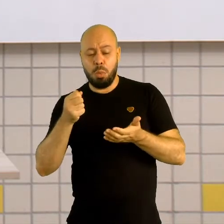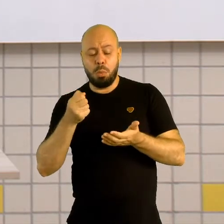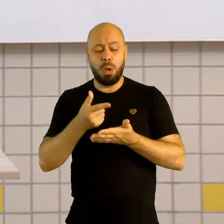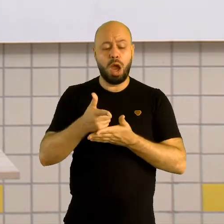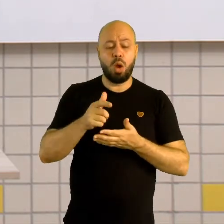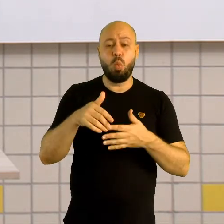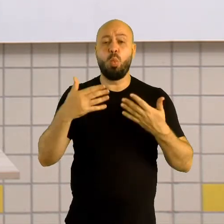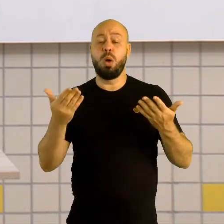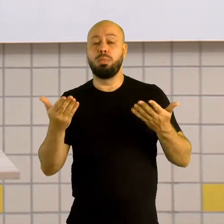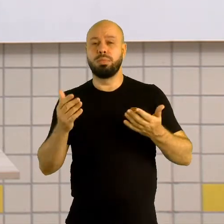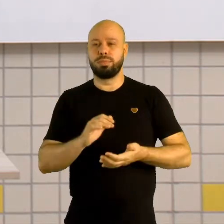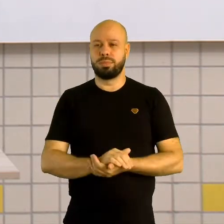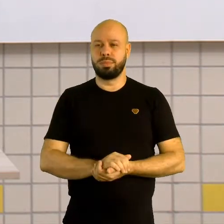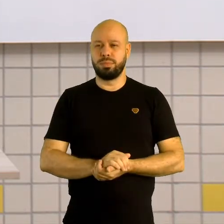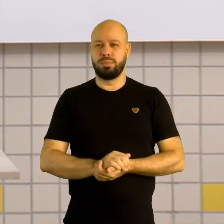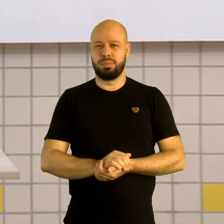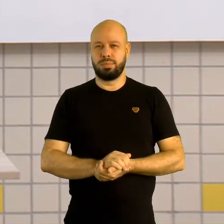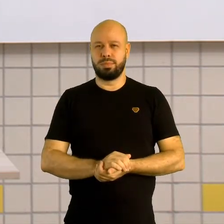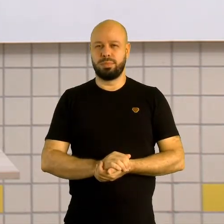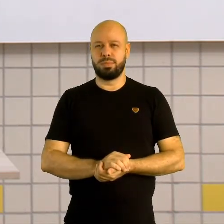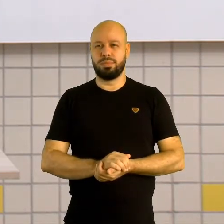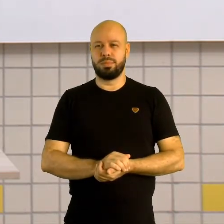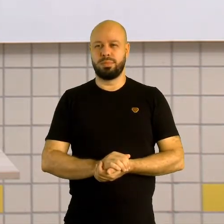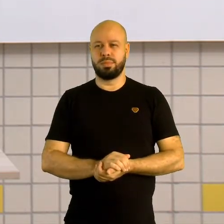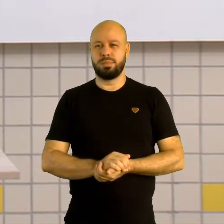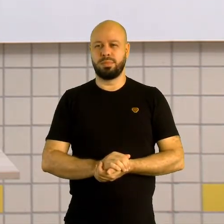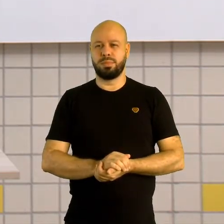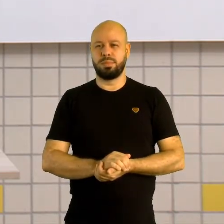cameraman. Which CD do you want to buy?